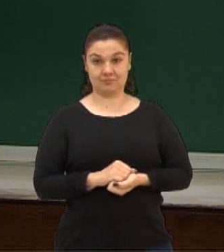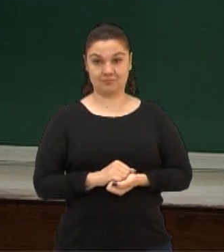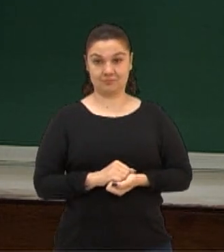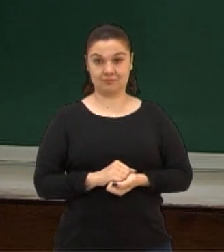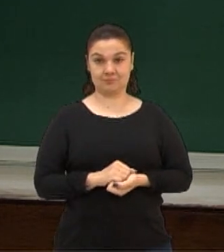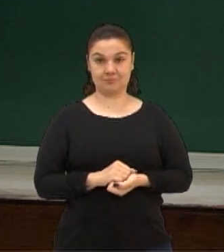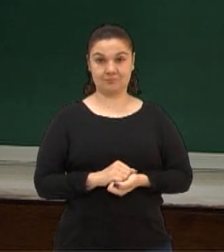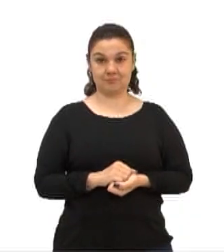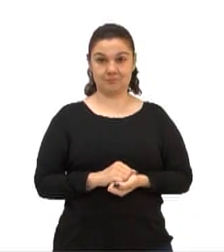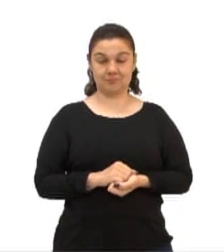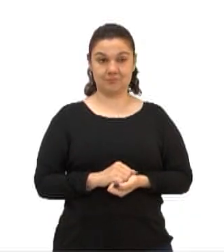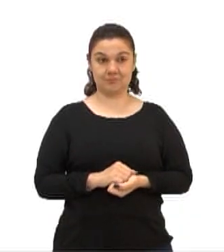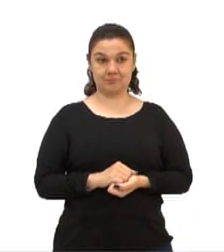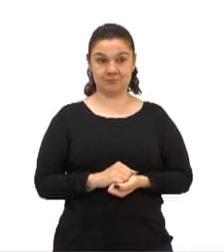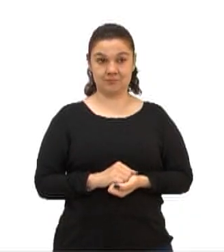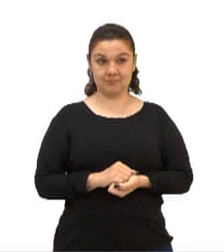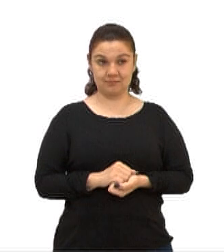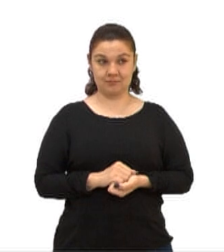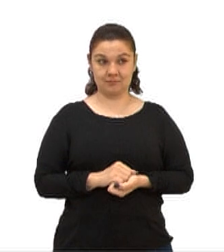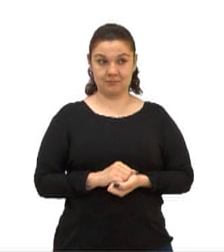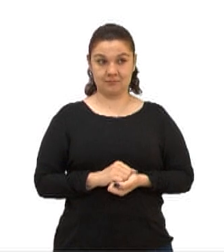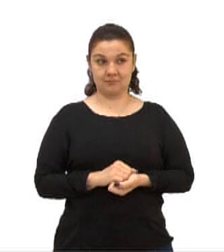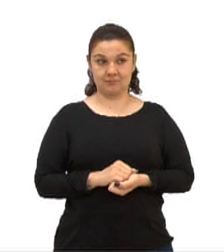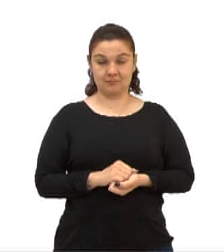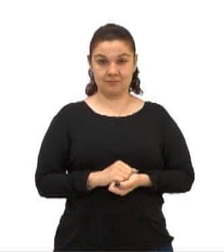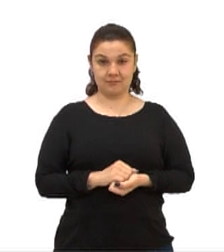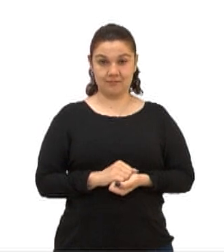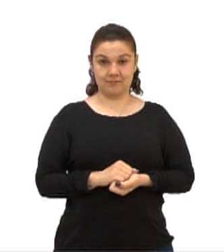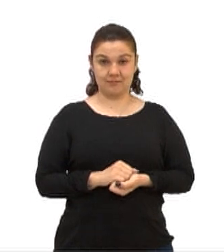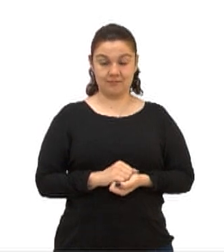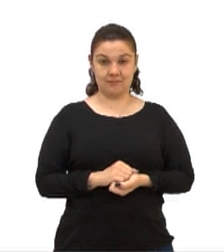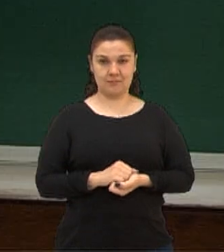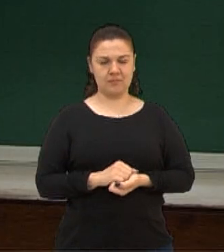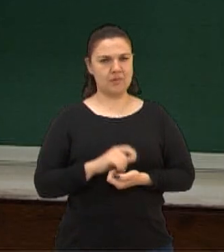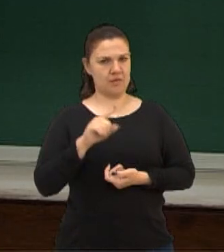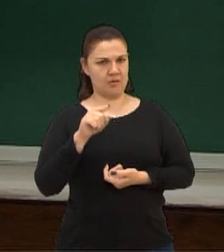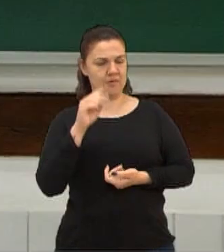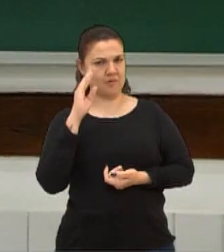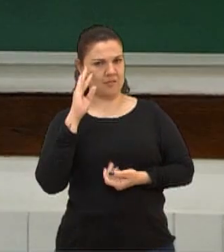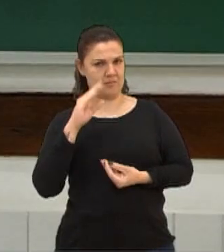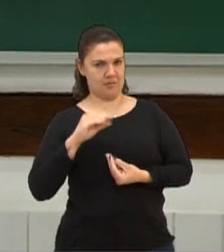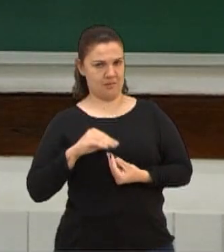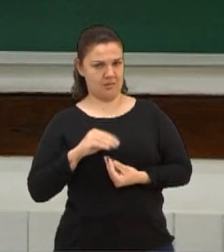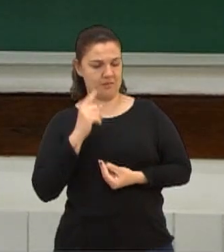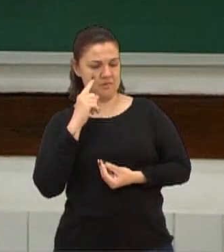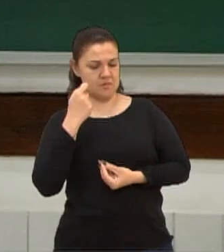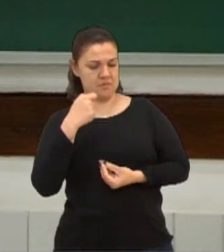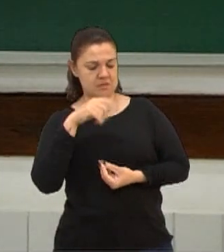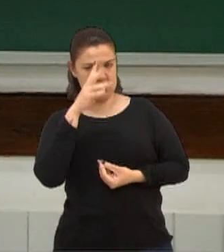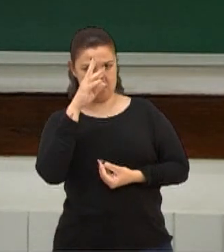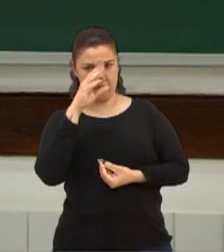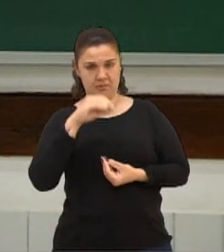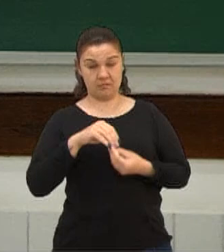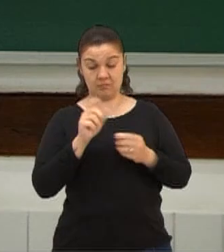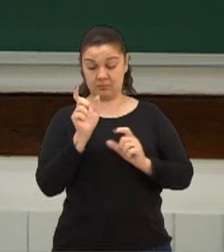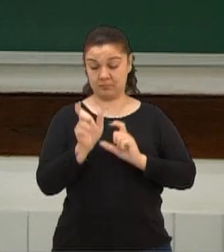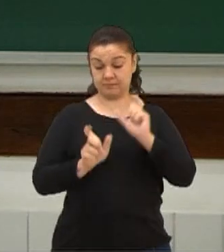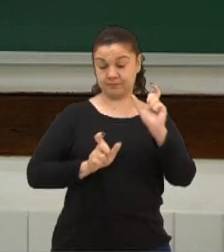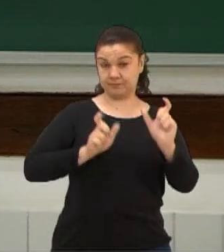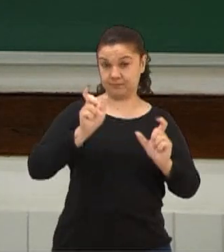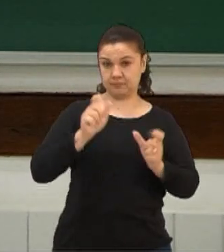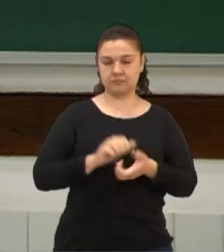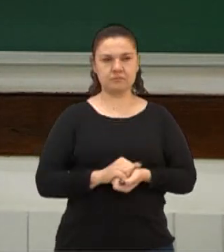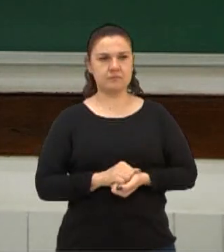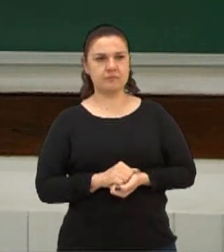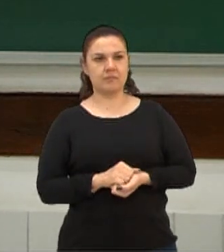Salva a prole, que o enfrenta, se te abate. Então, para entender ali, eu tenho que entender algumas palavras,